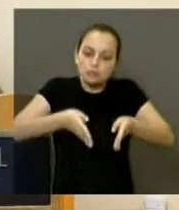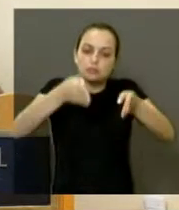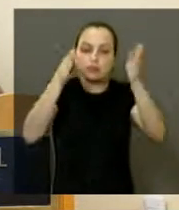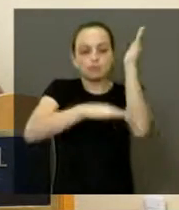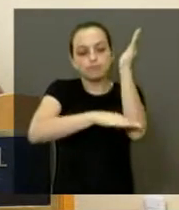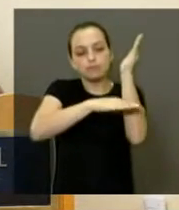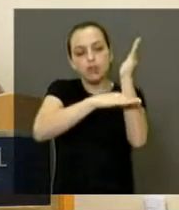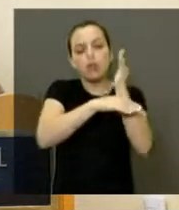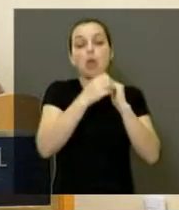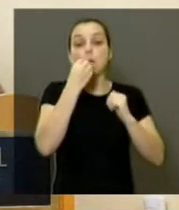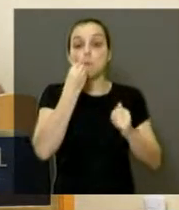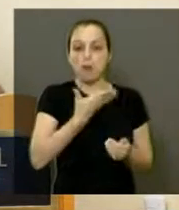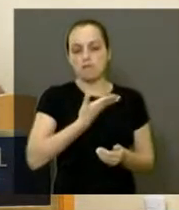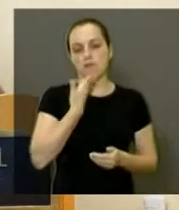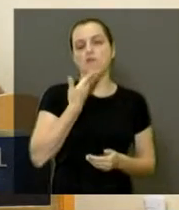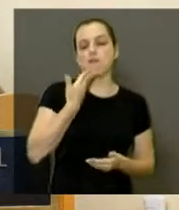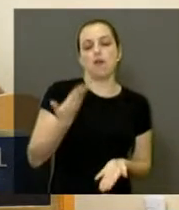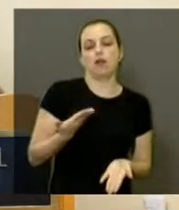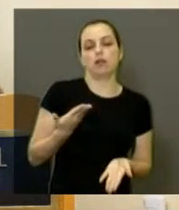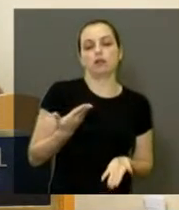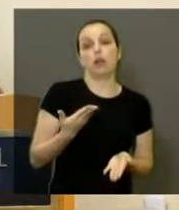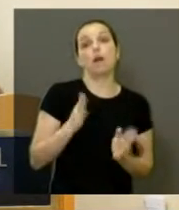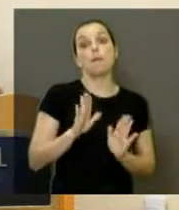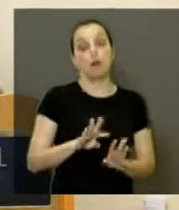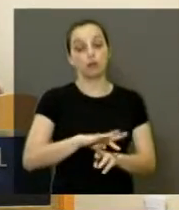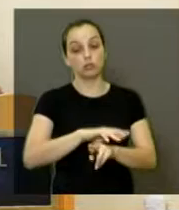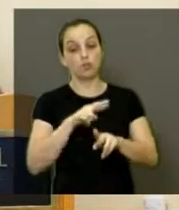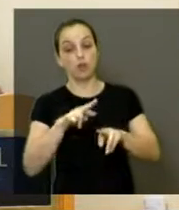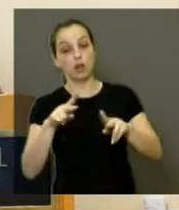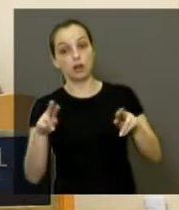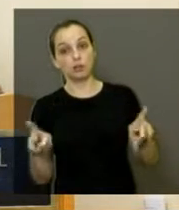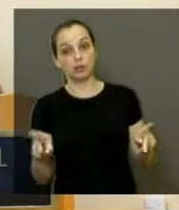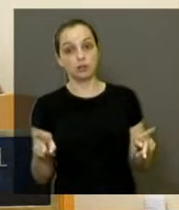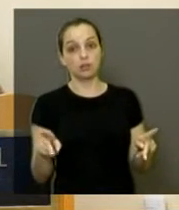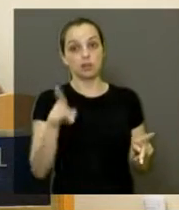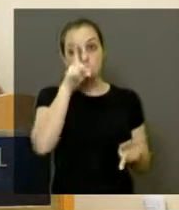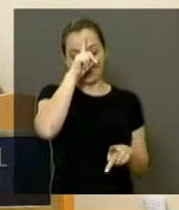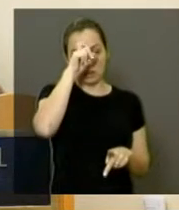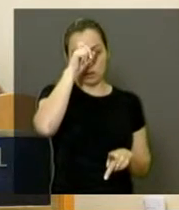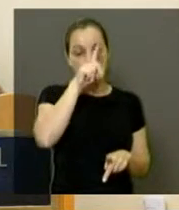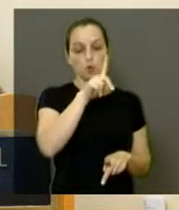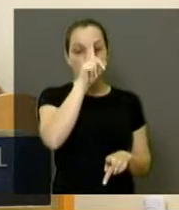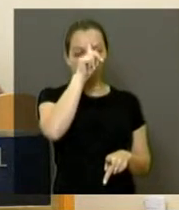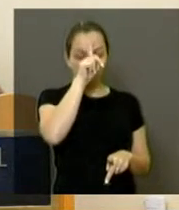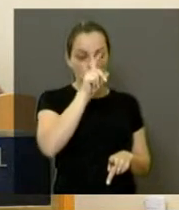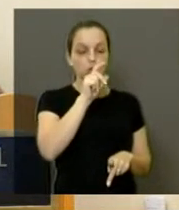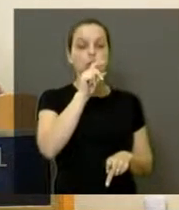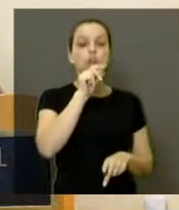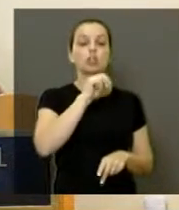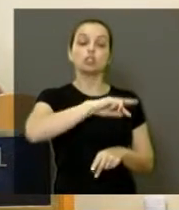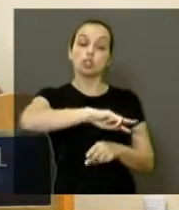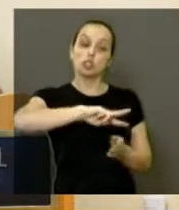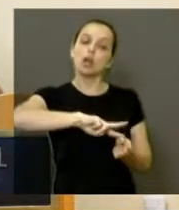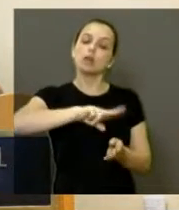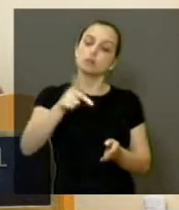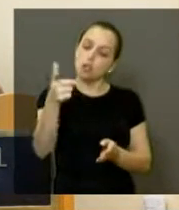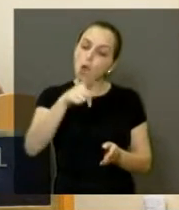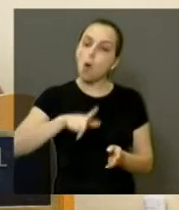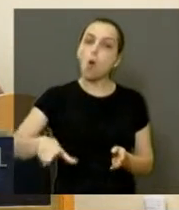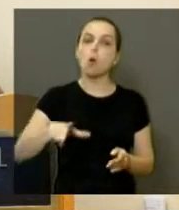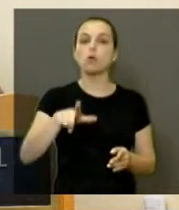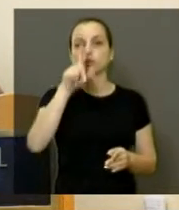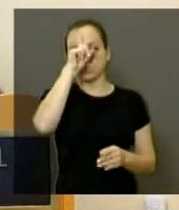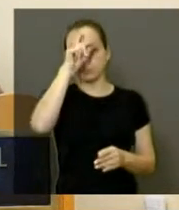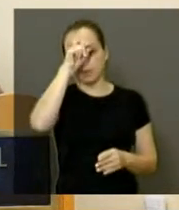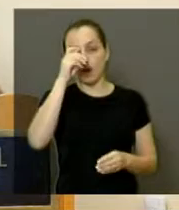isso é fácil. O que diferencia a Gota hoje, inclusive até de hospitais particulares, é a forma de atendimento. É